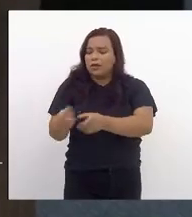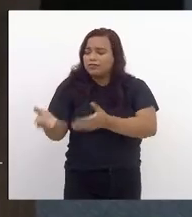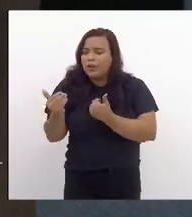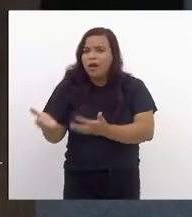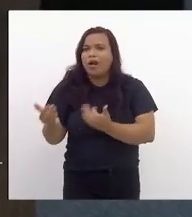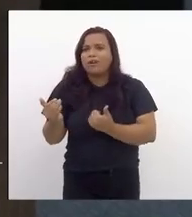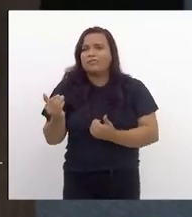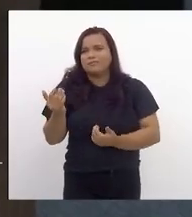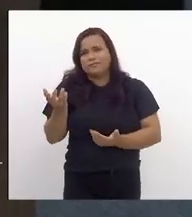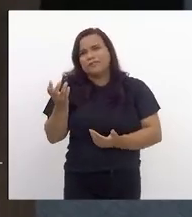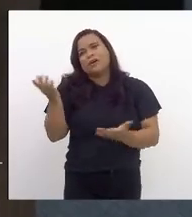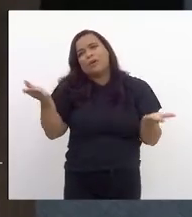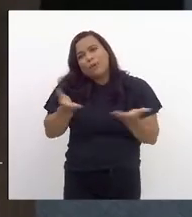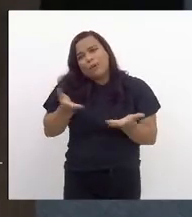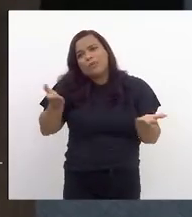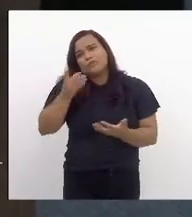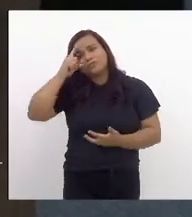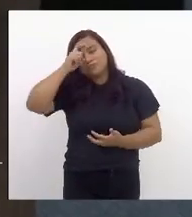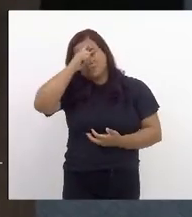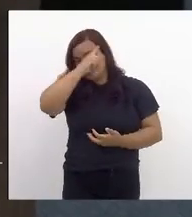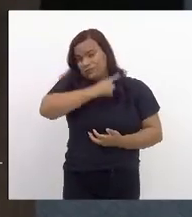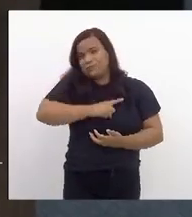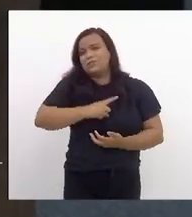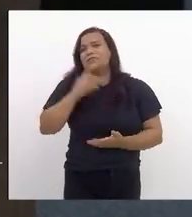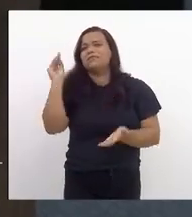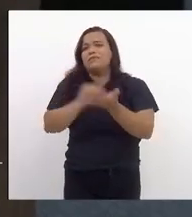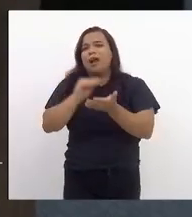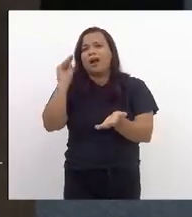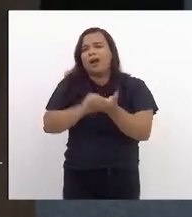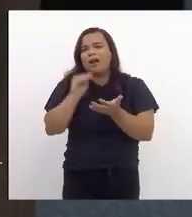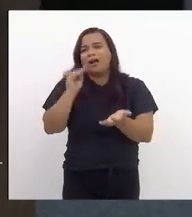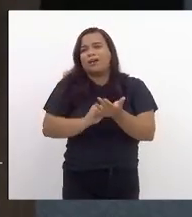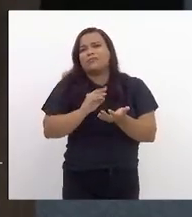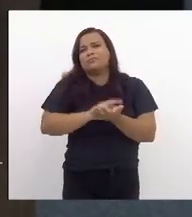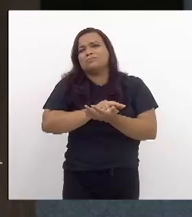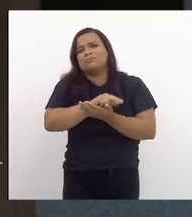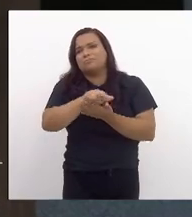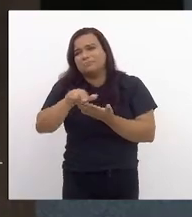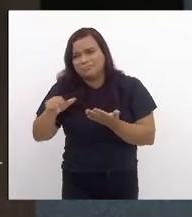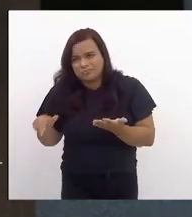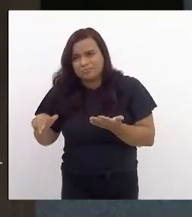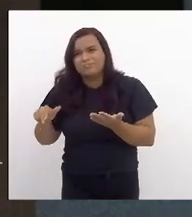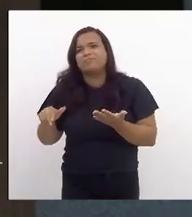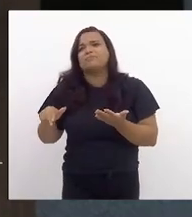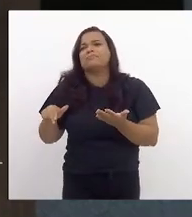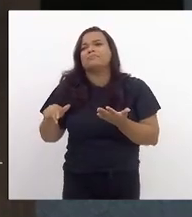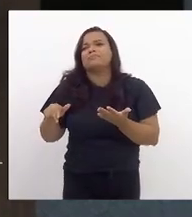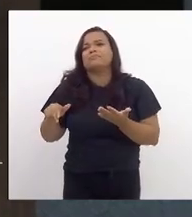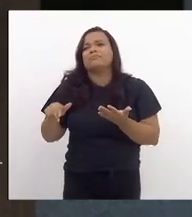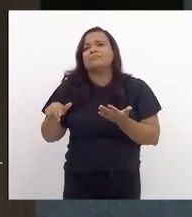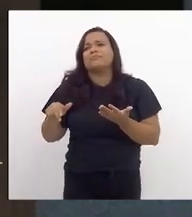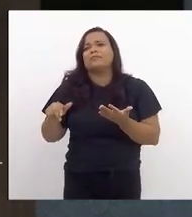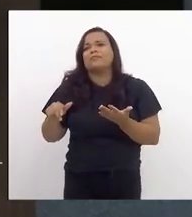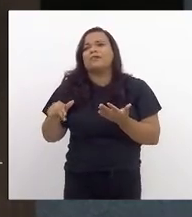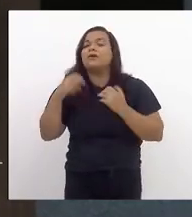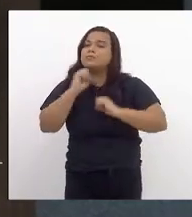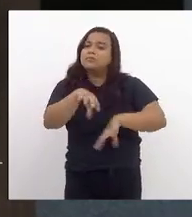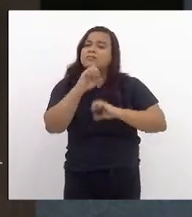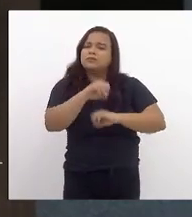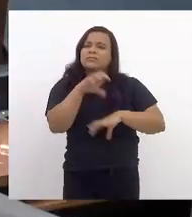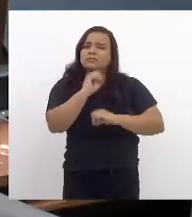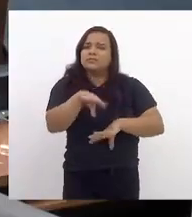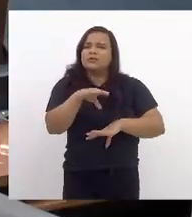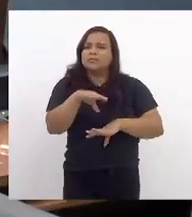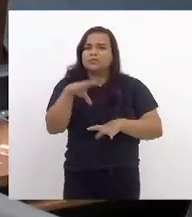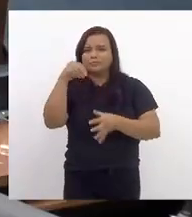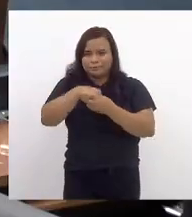situação muito ruim de precariedade e precarização do ensino público no Estado do